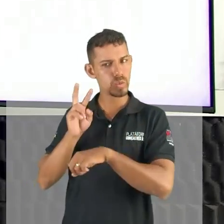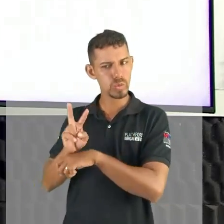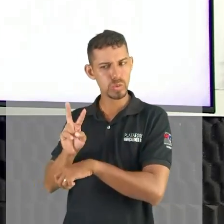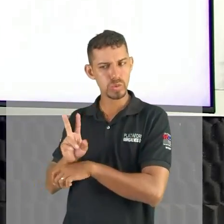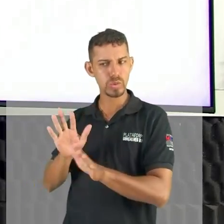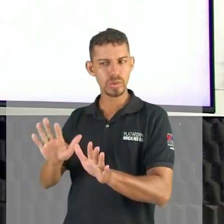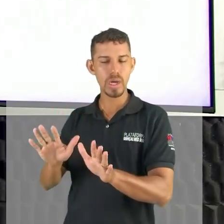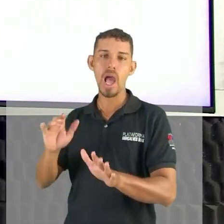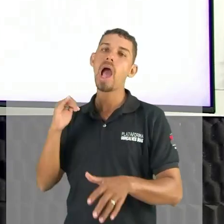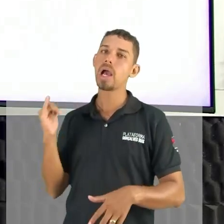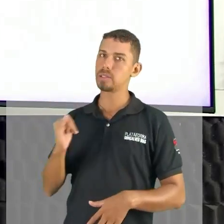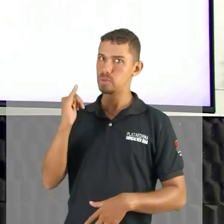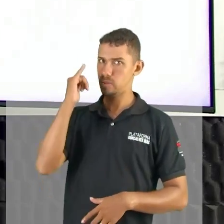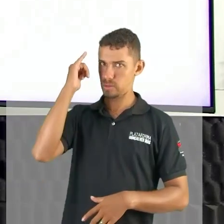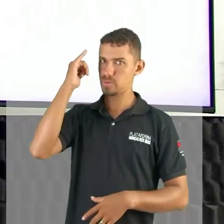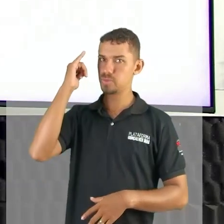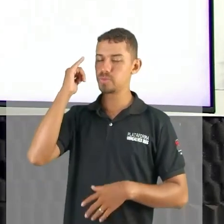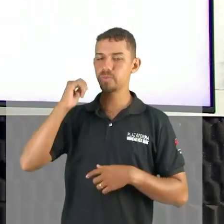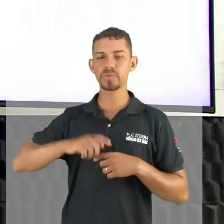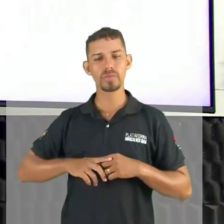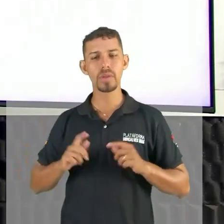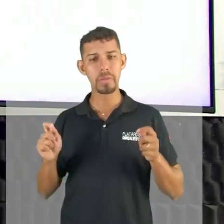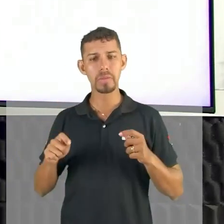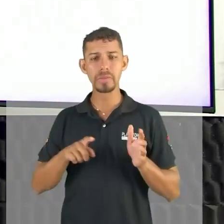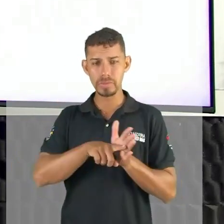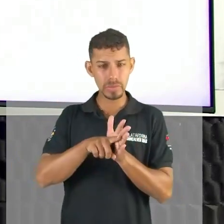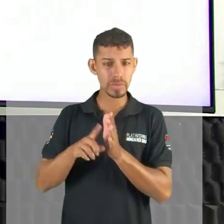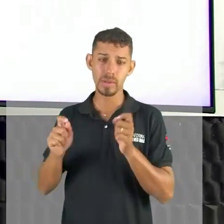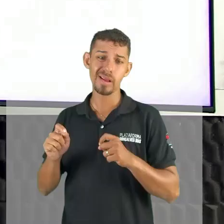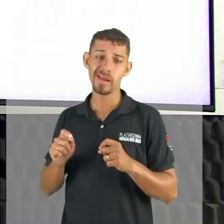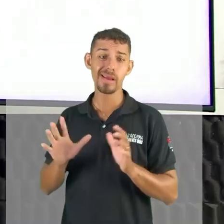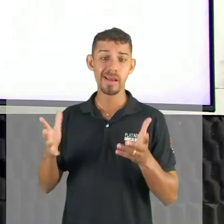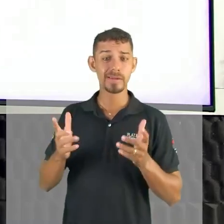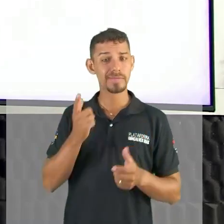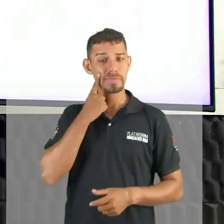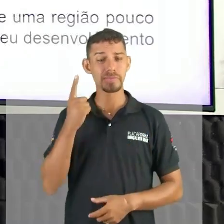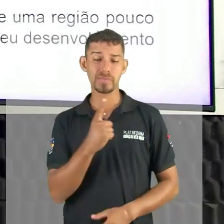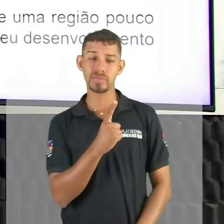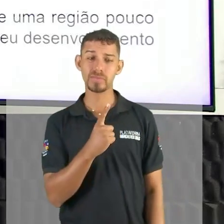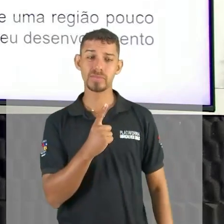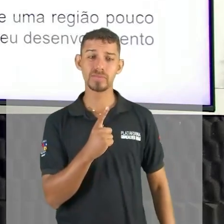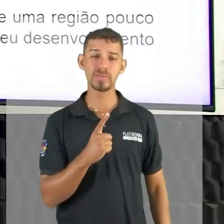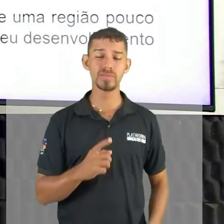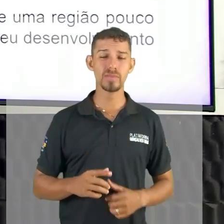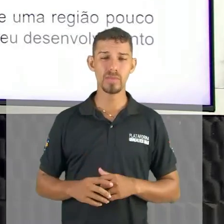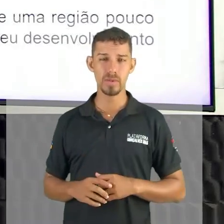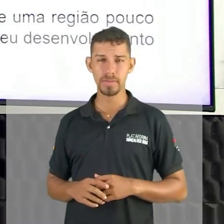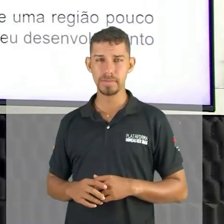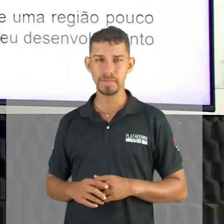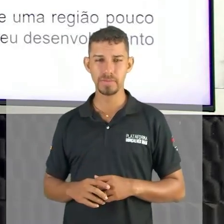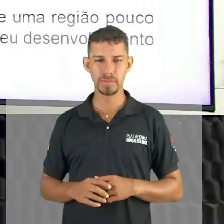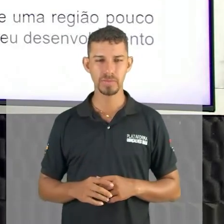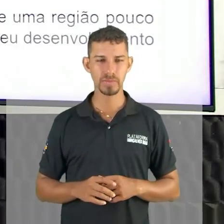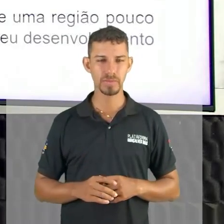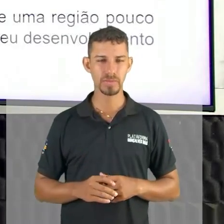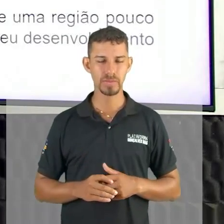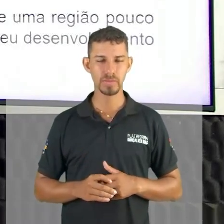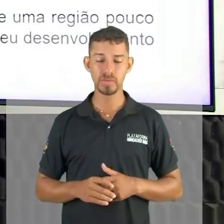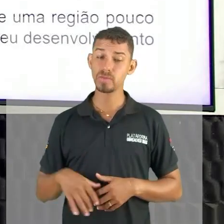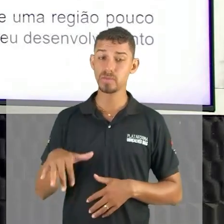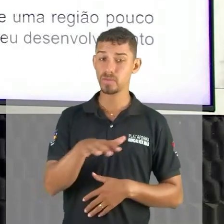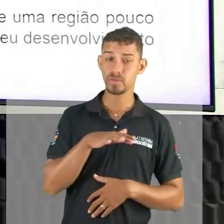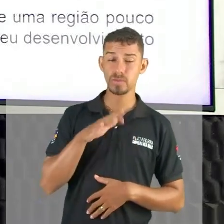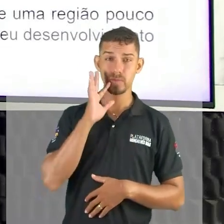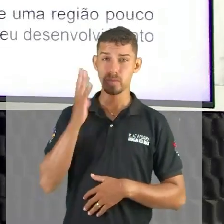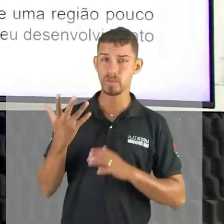é imperativo. Poderão ser explorados. E já atiçam a cobiça das potências. No